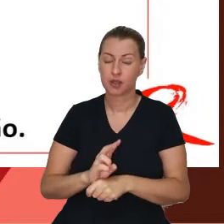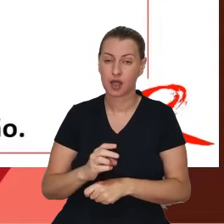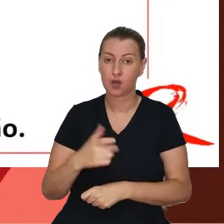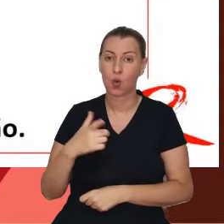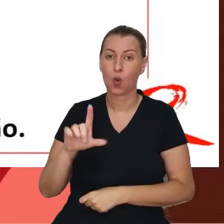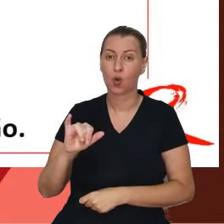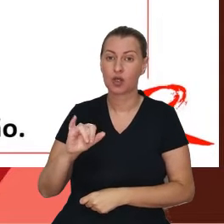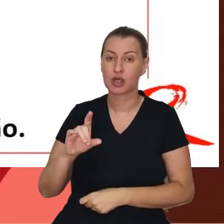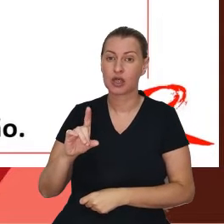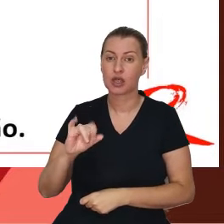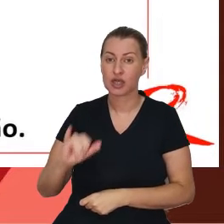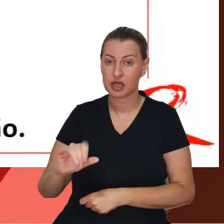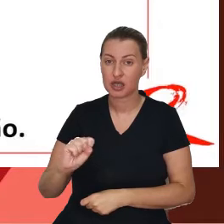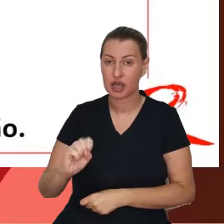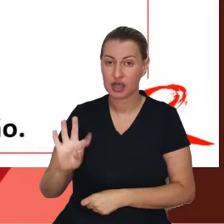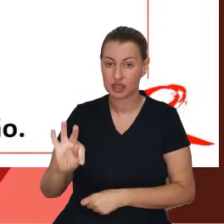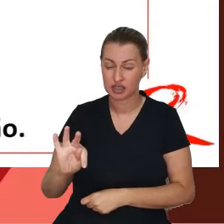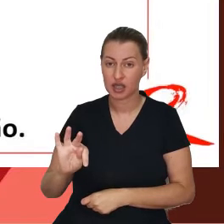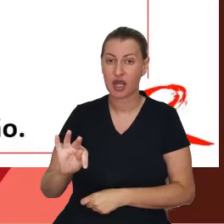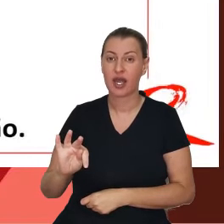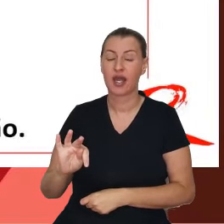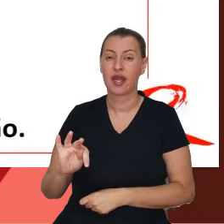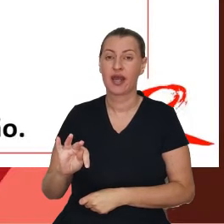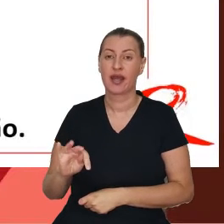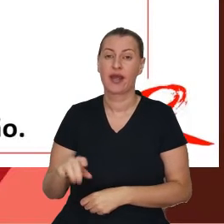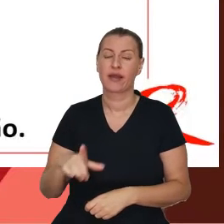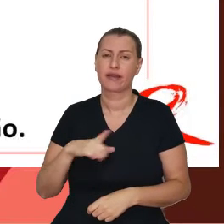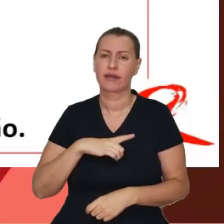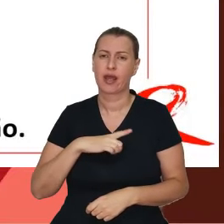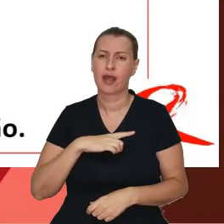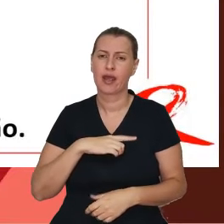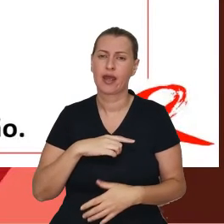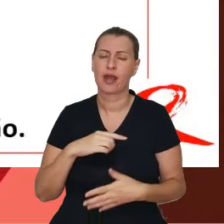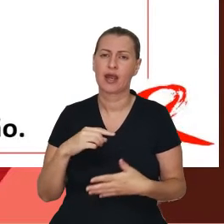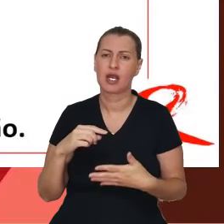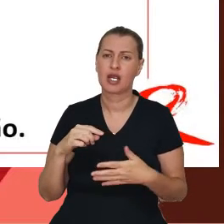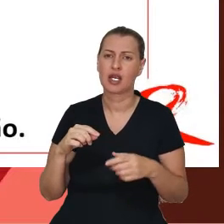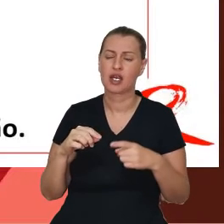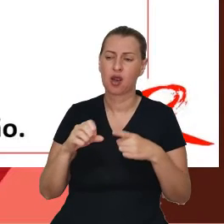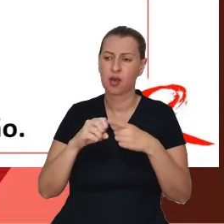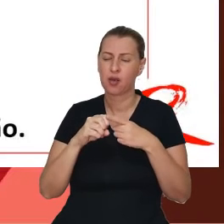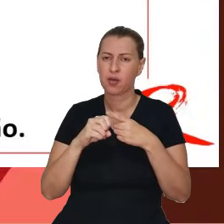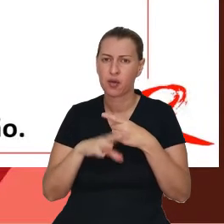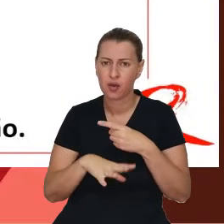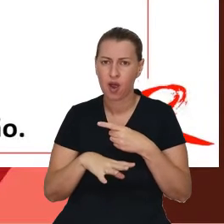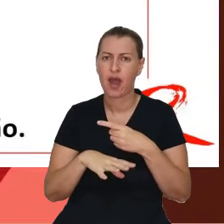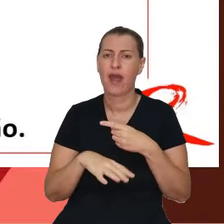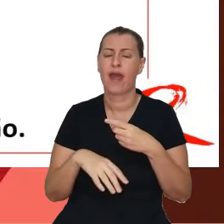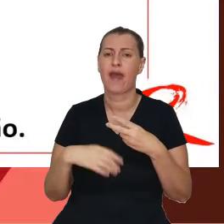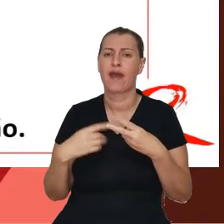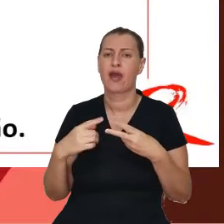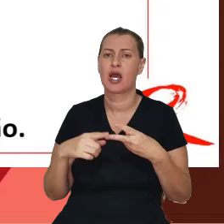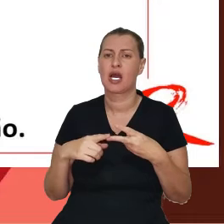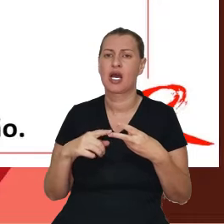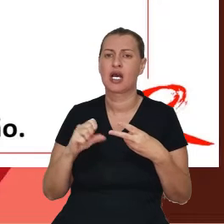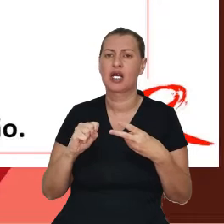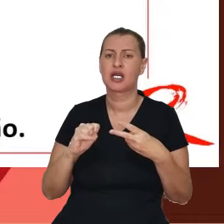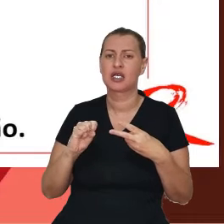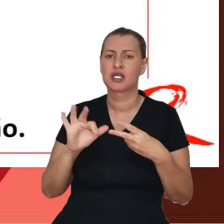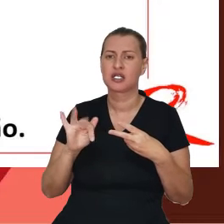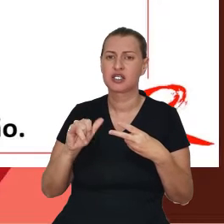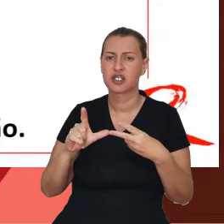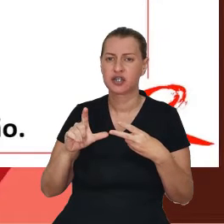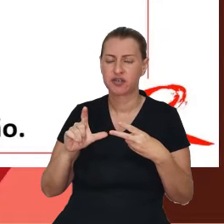ISTs, né? Sífilis, gonorreia, hepatites virais. Inclusive, nesse primeiro momento,